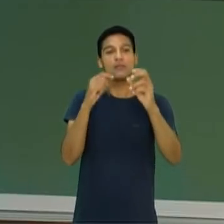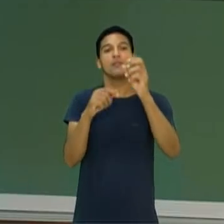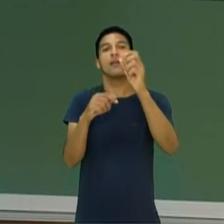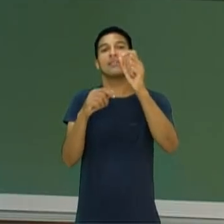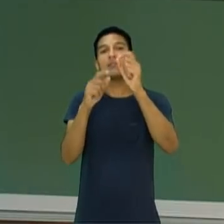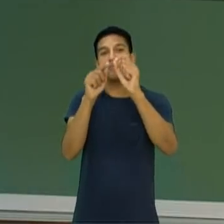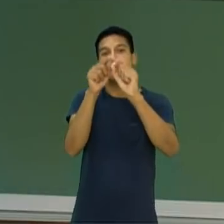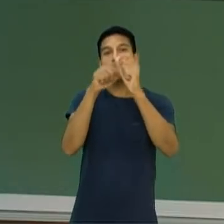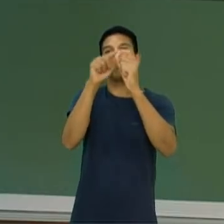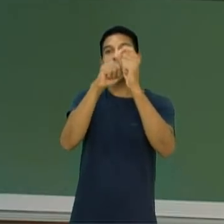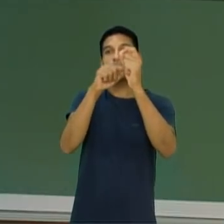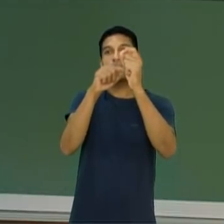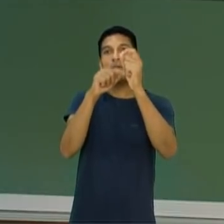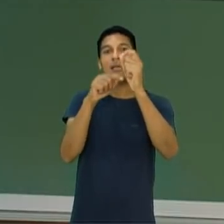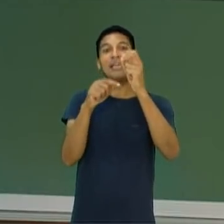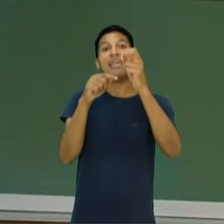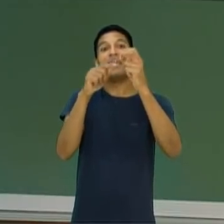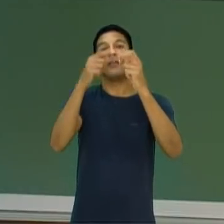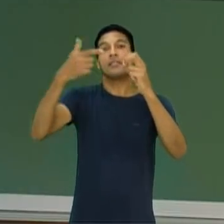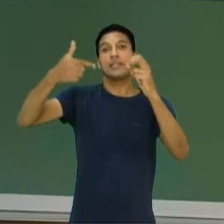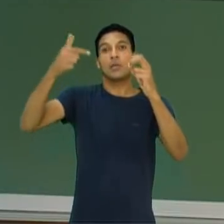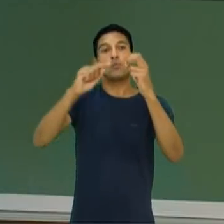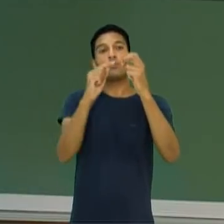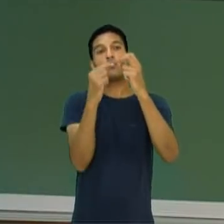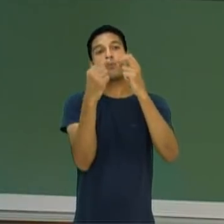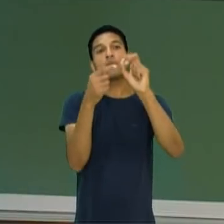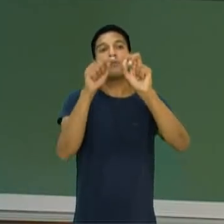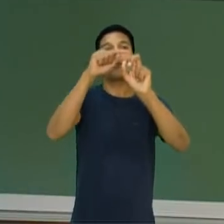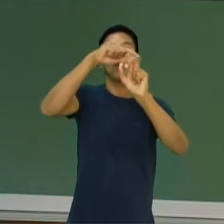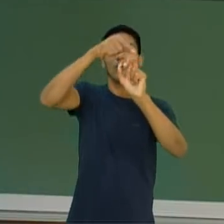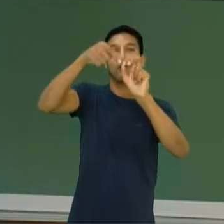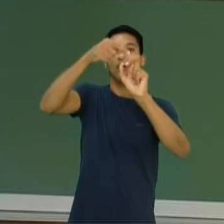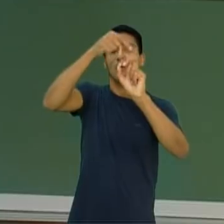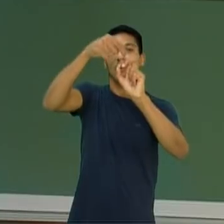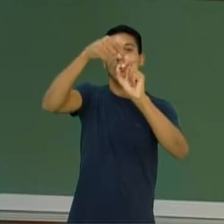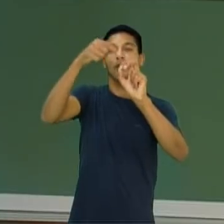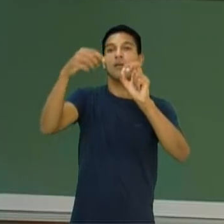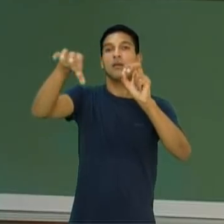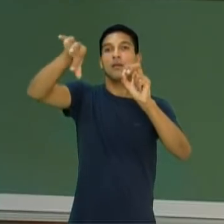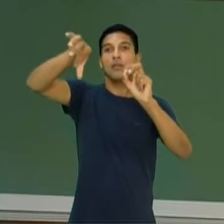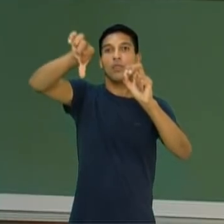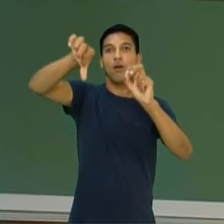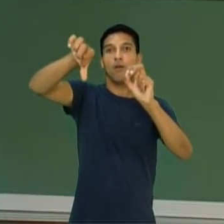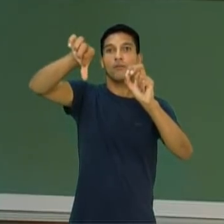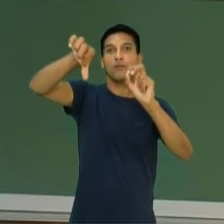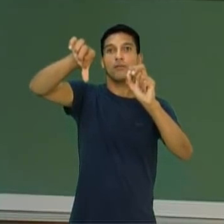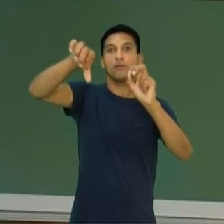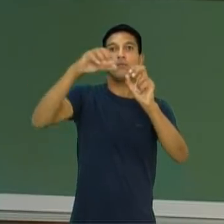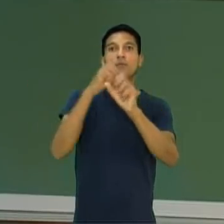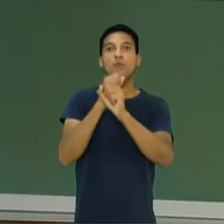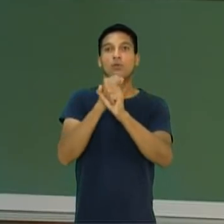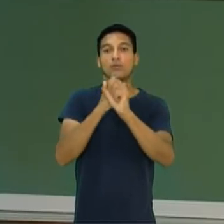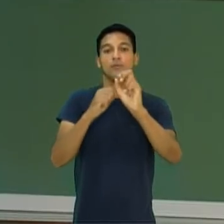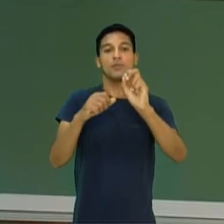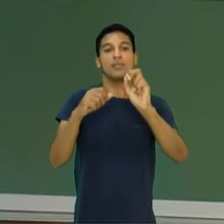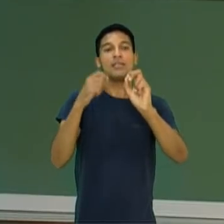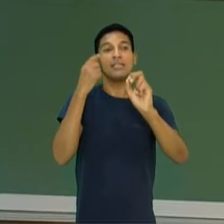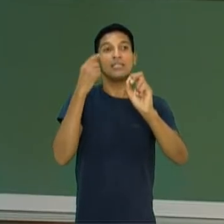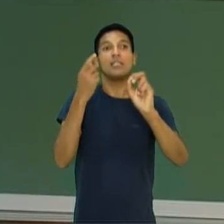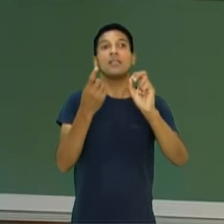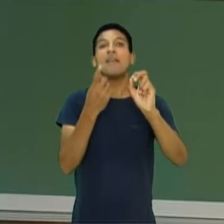setor, ele marcará 9 pontos. Já se acertar no primeiro setor